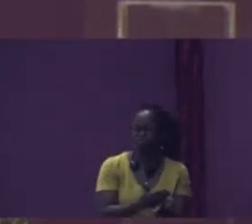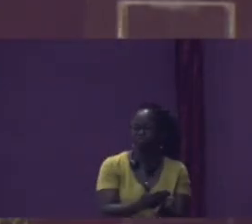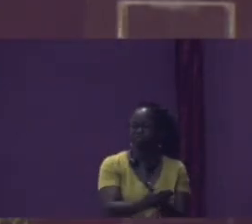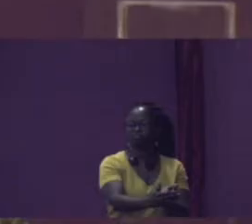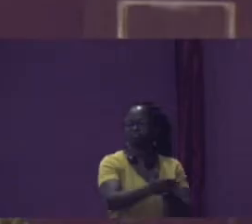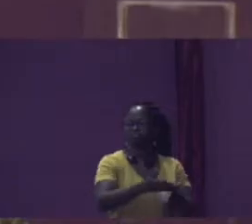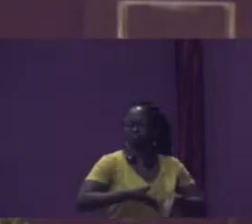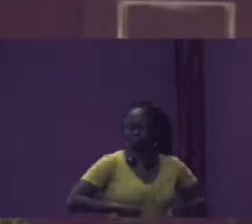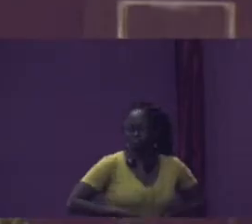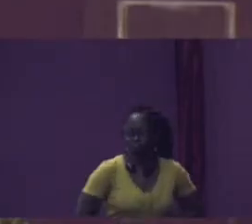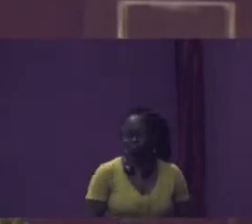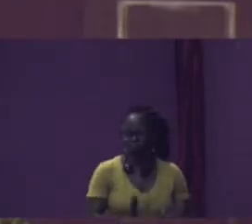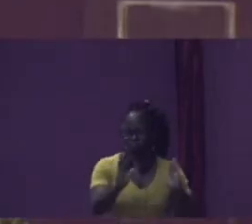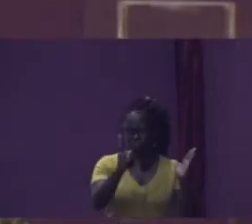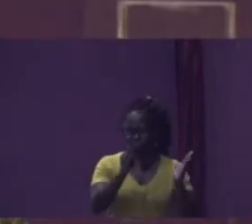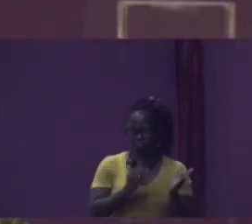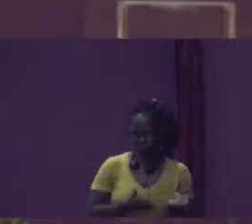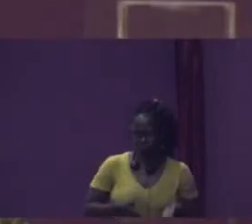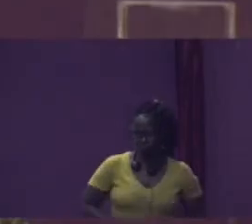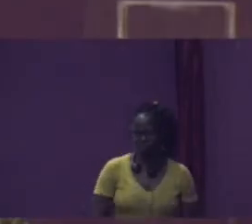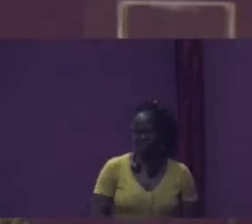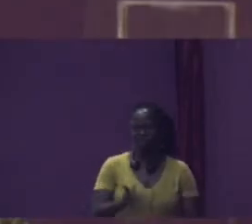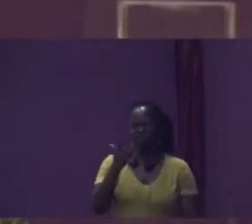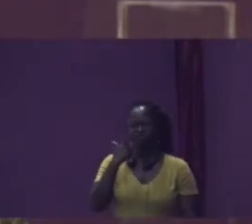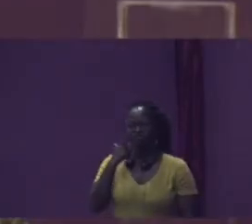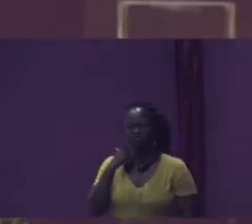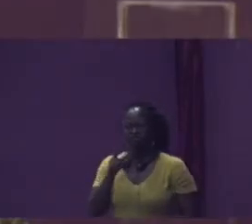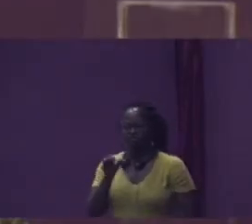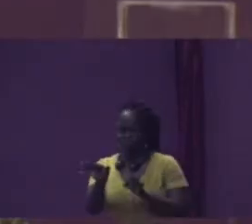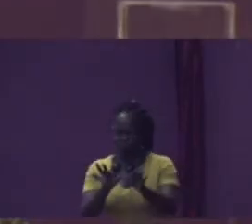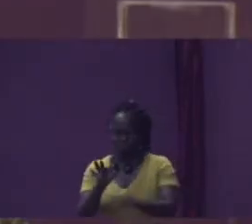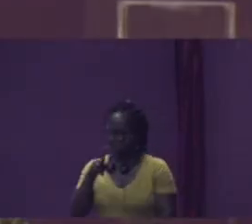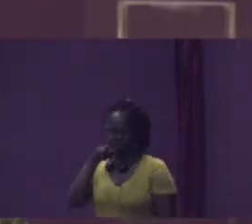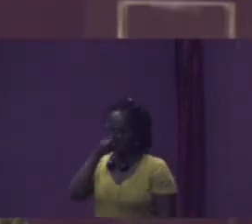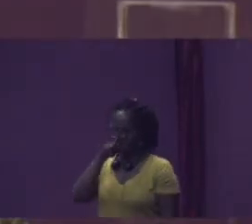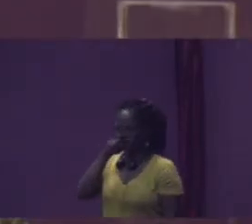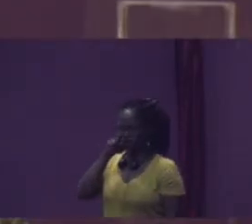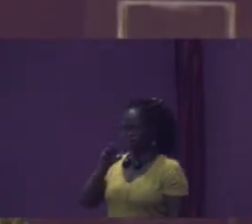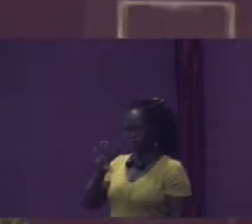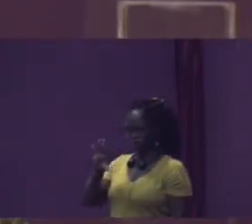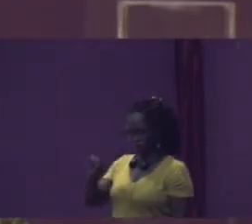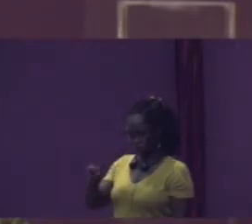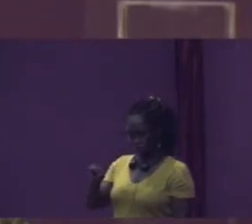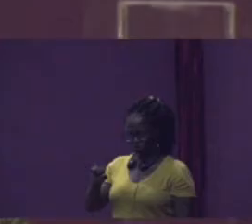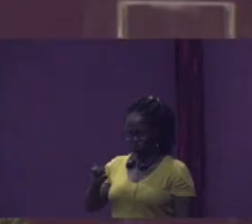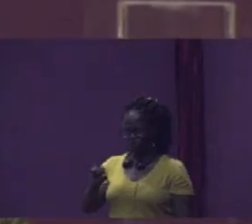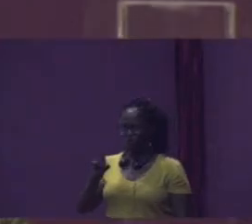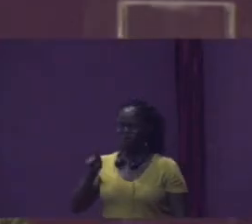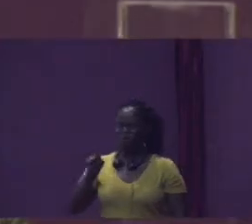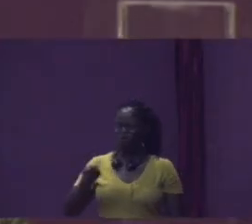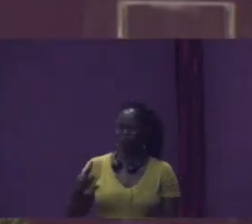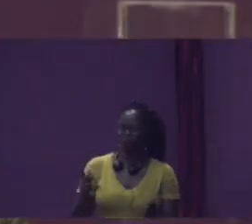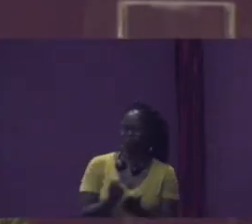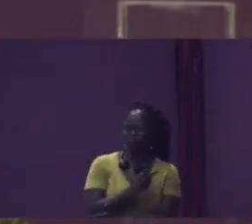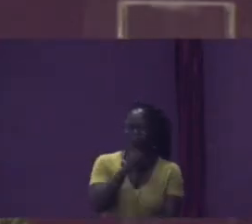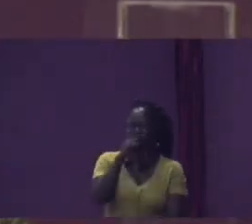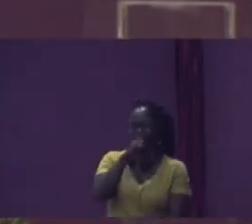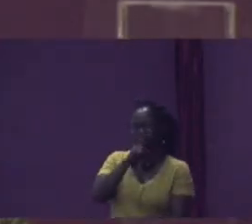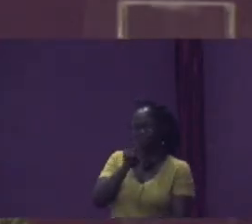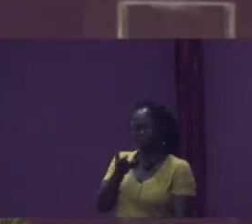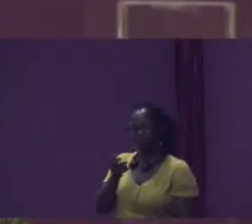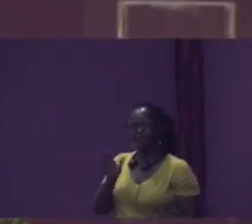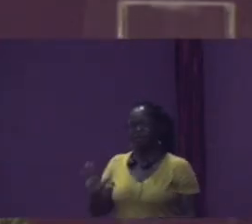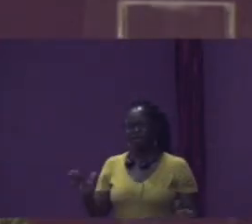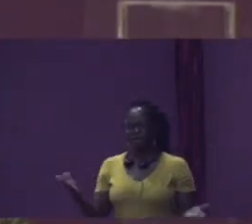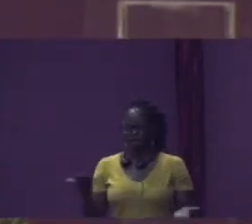de parto, identificamos que na gestão dos riscos, os riscos obstétricos são colocados à margem e outras